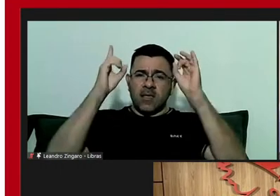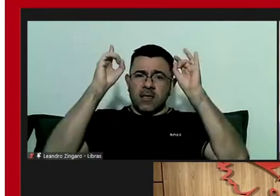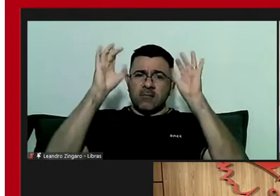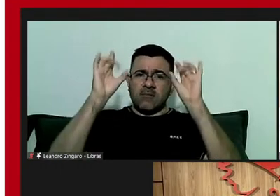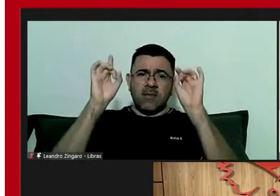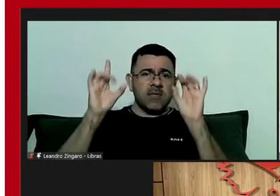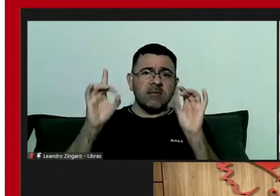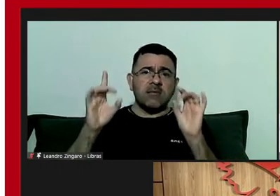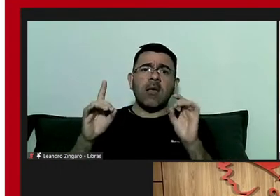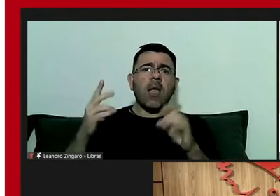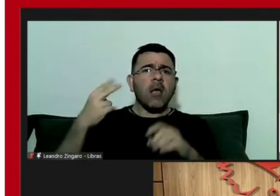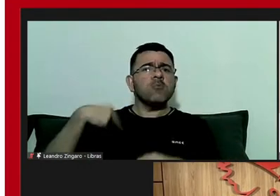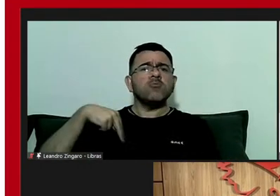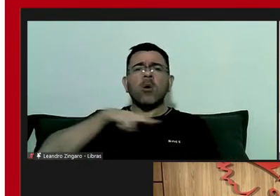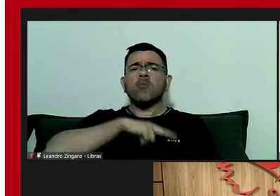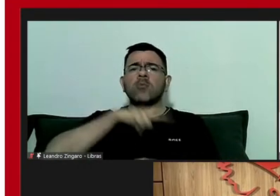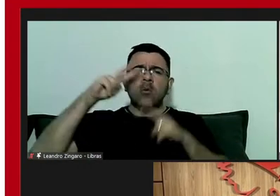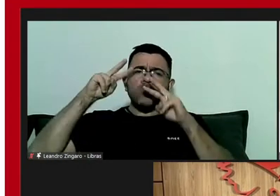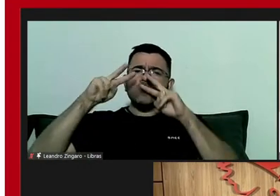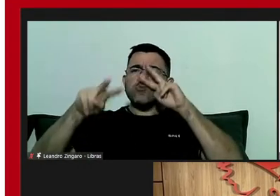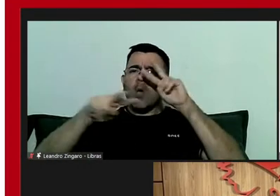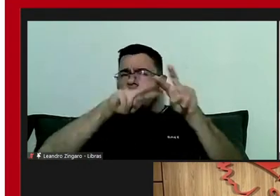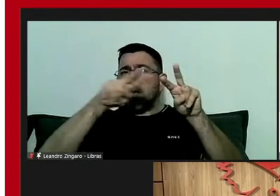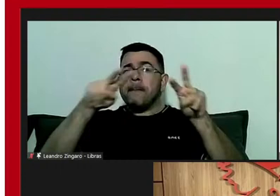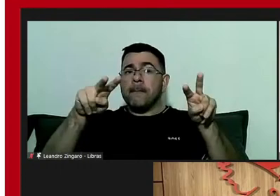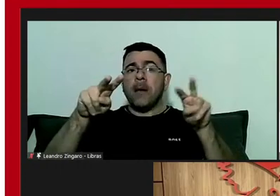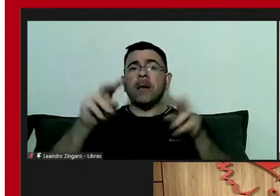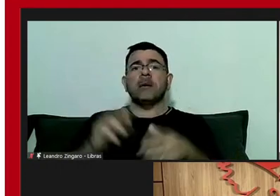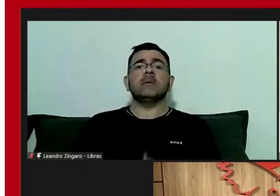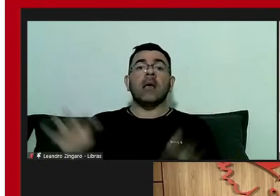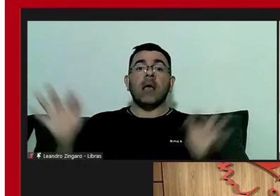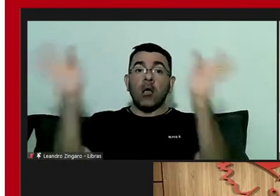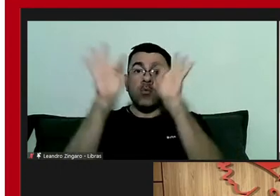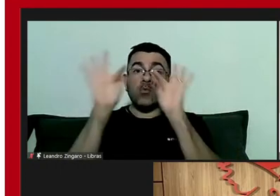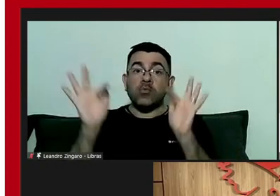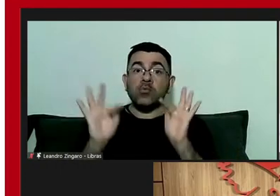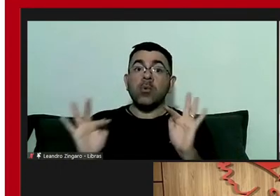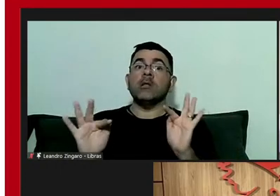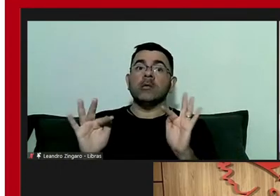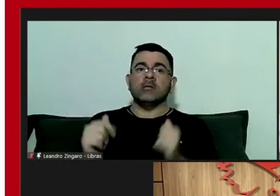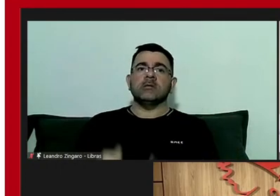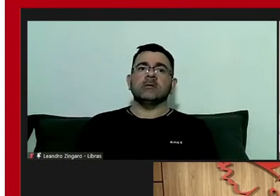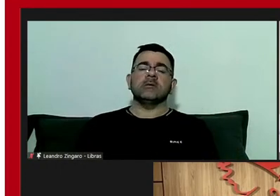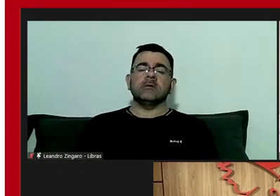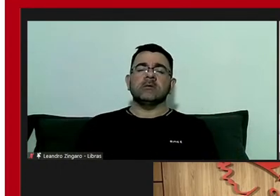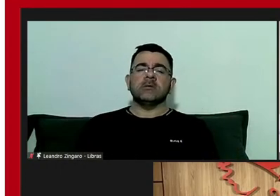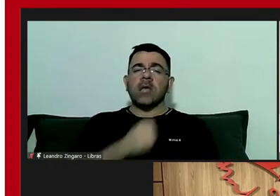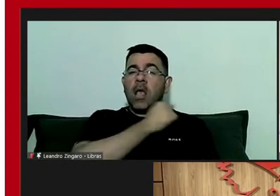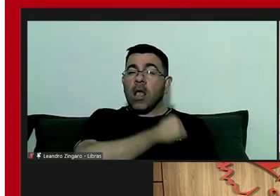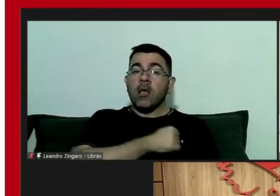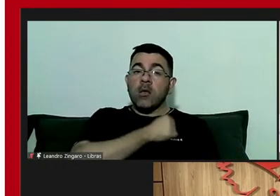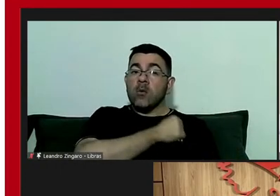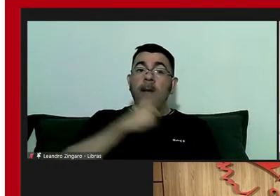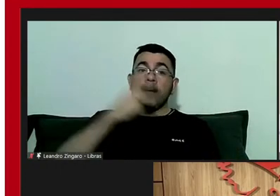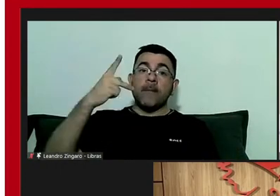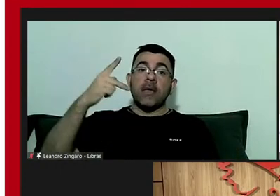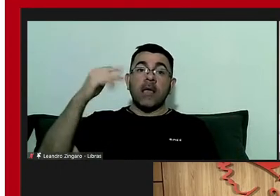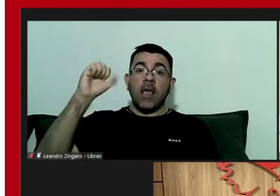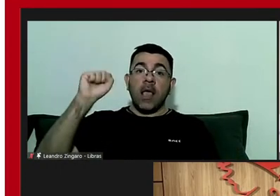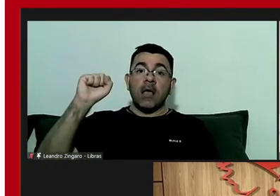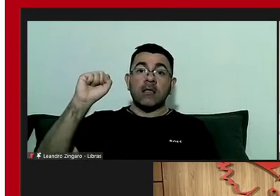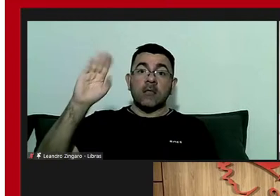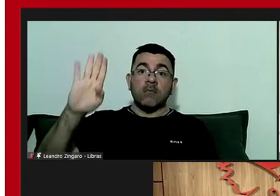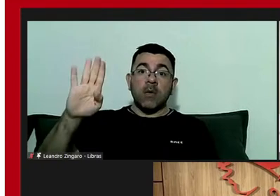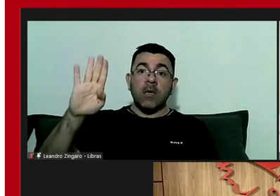tá acompanhando aí tá cada vez mais feliz com o que tá vendo aí no PSB e a gente vai